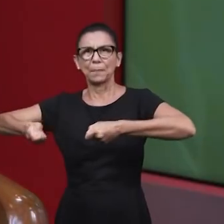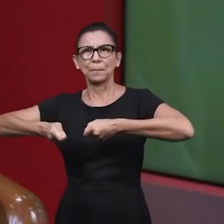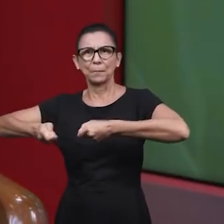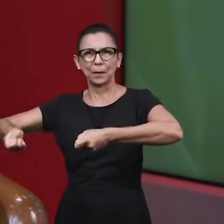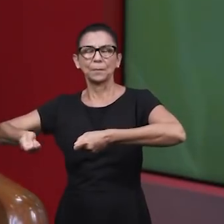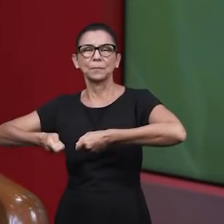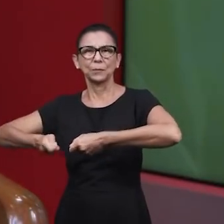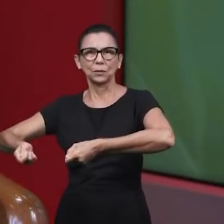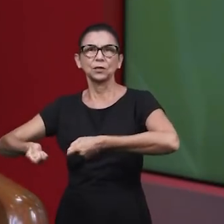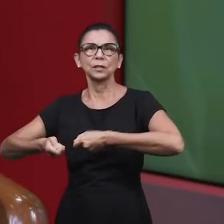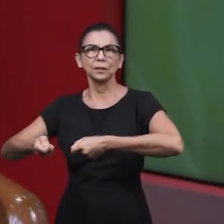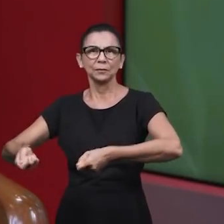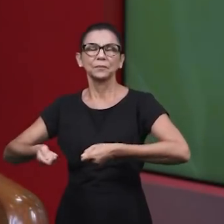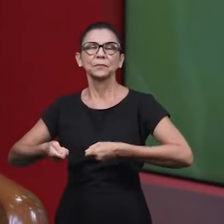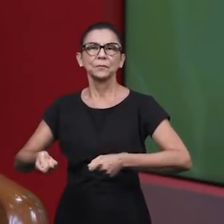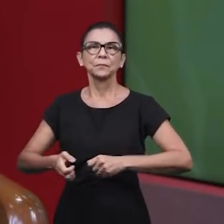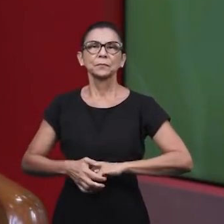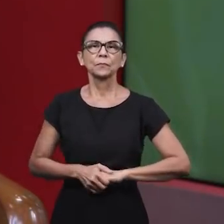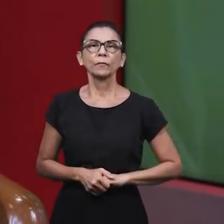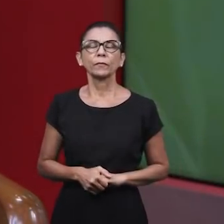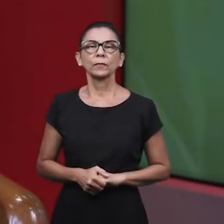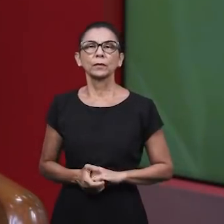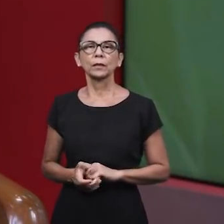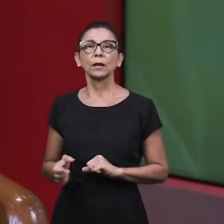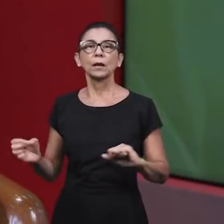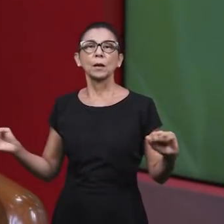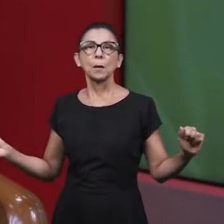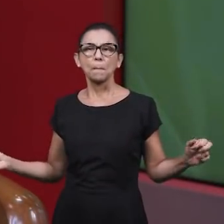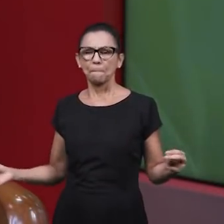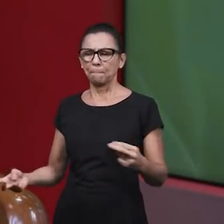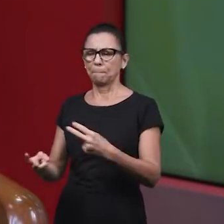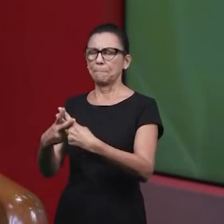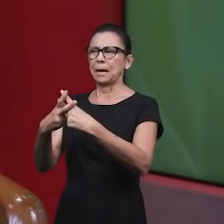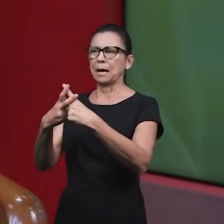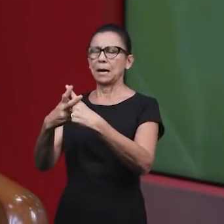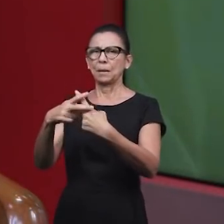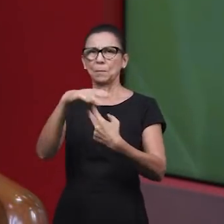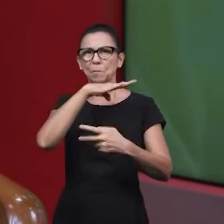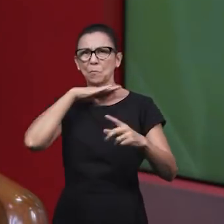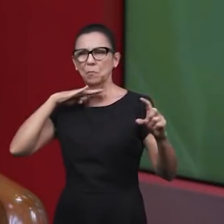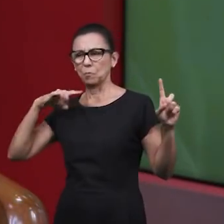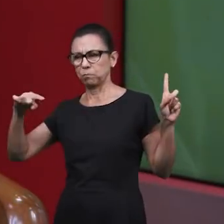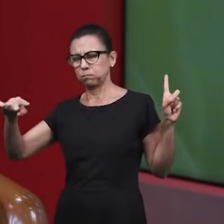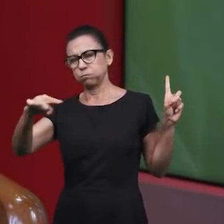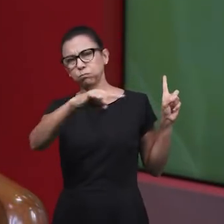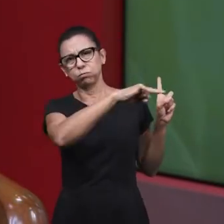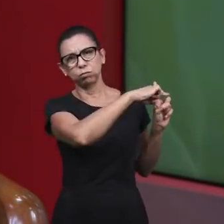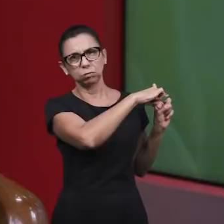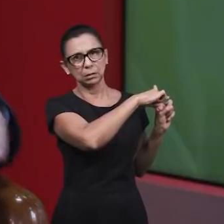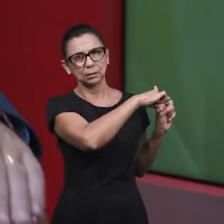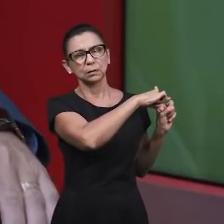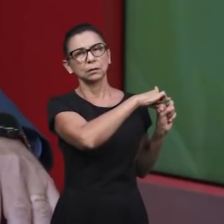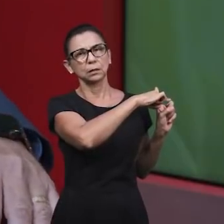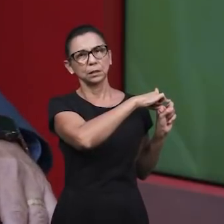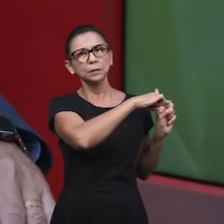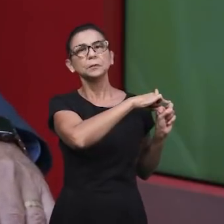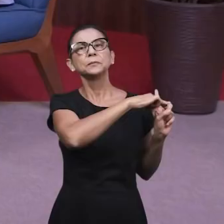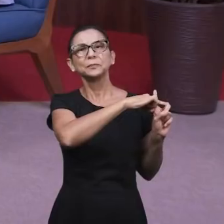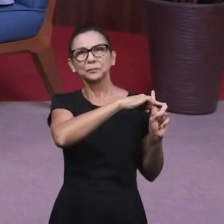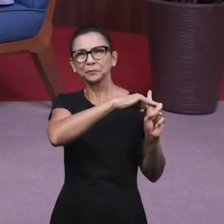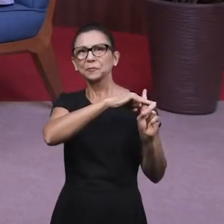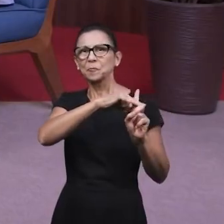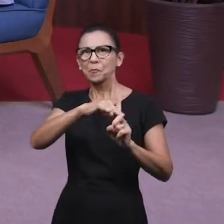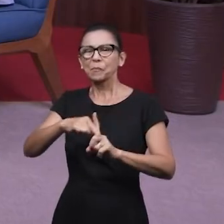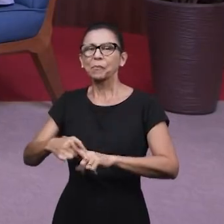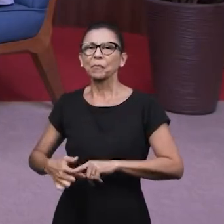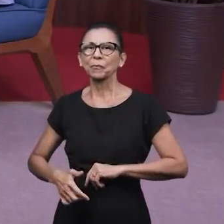e, por fim, a prisão e a morte de cruz. Mas como homem também,